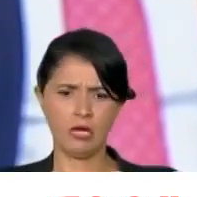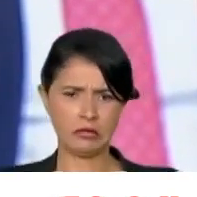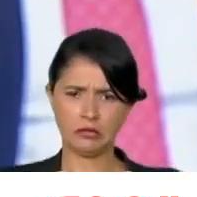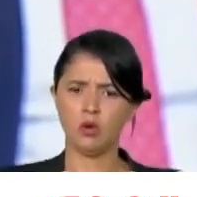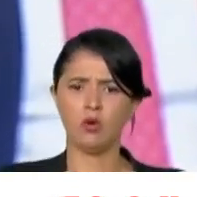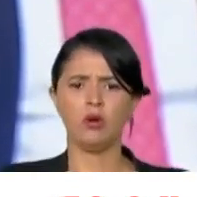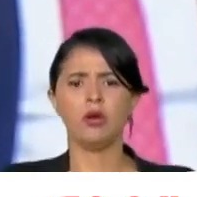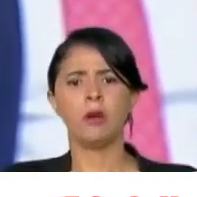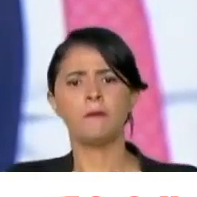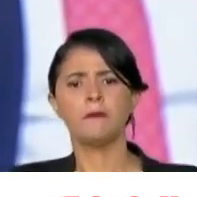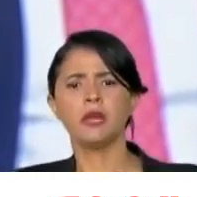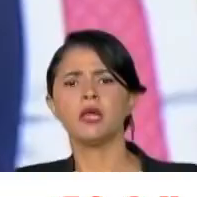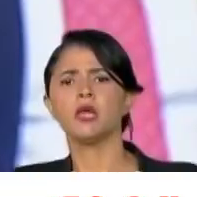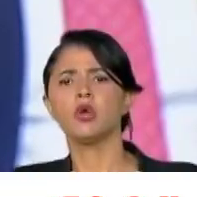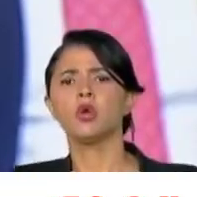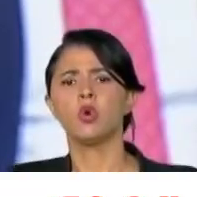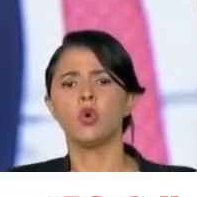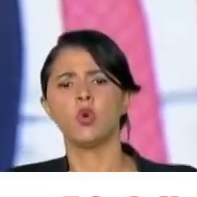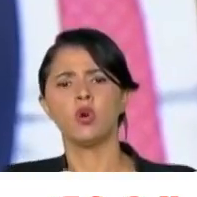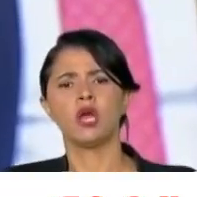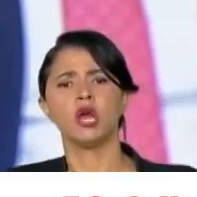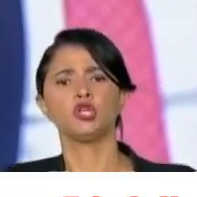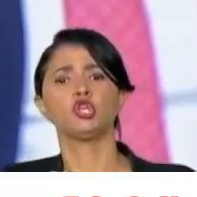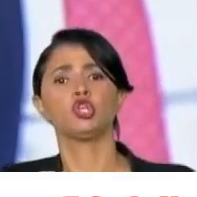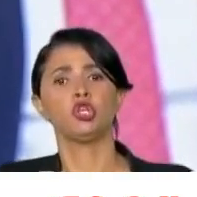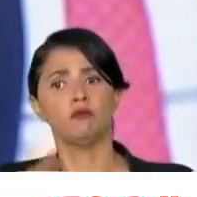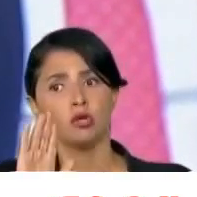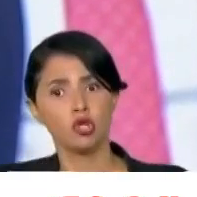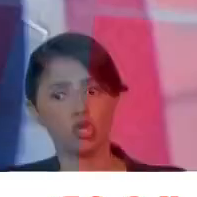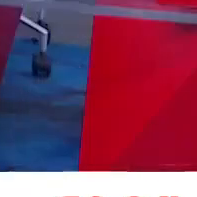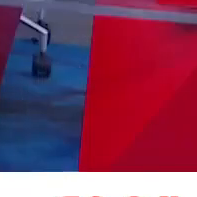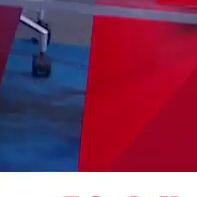invasão de prerrogativa, numa prerrogativa que já está garantida a nós, governador.